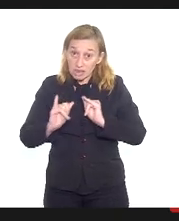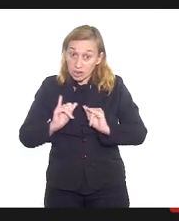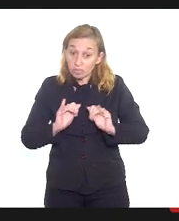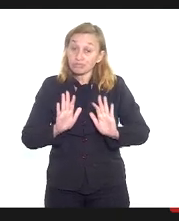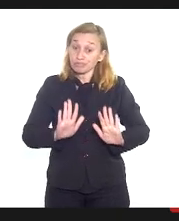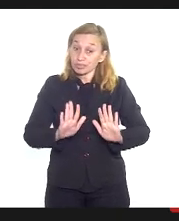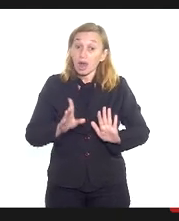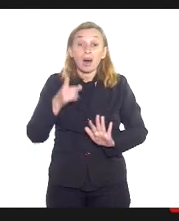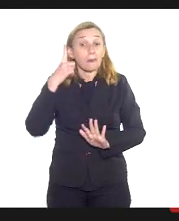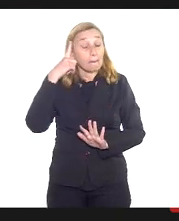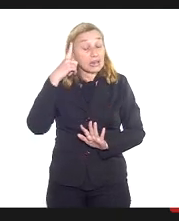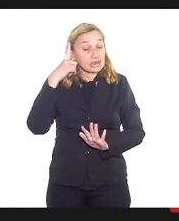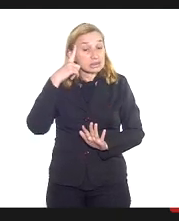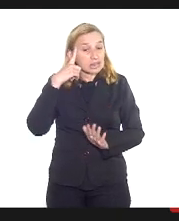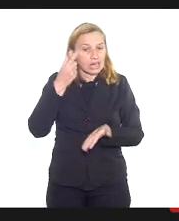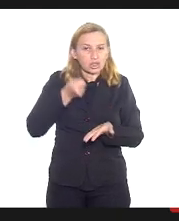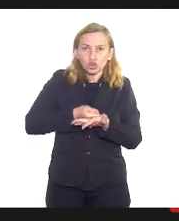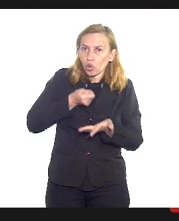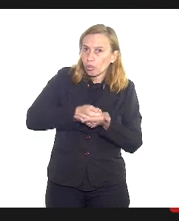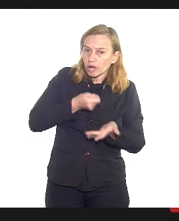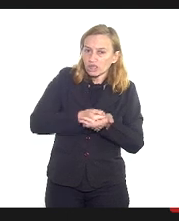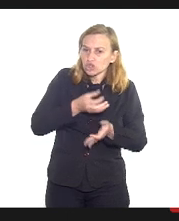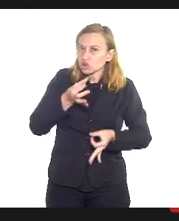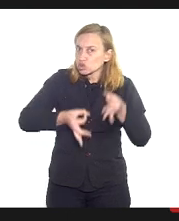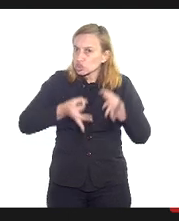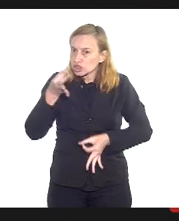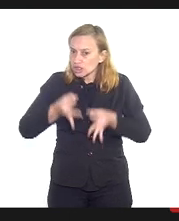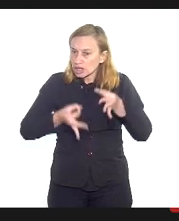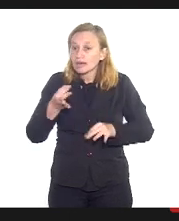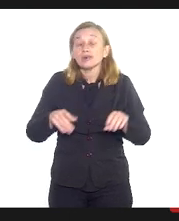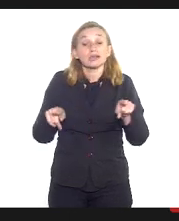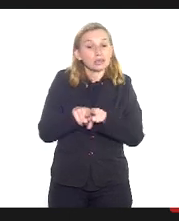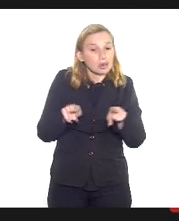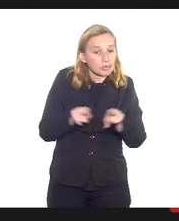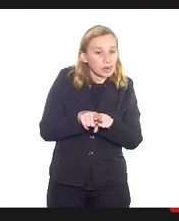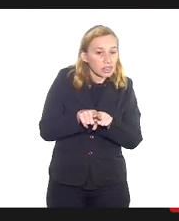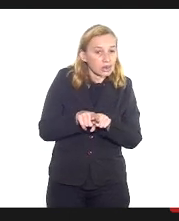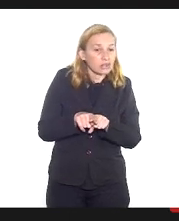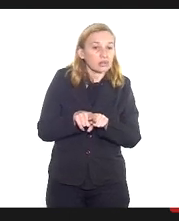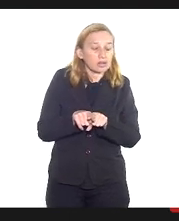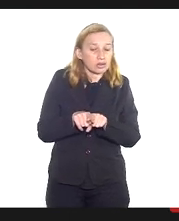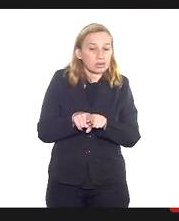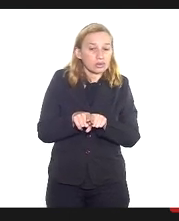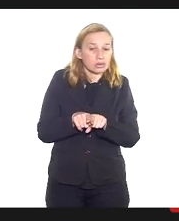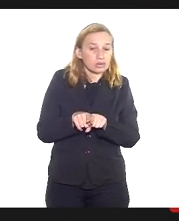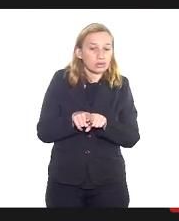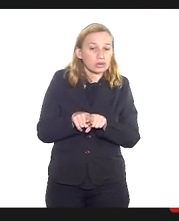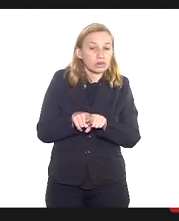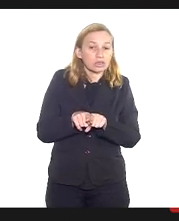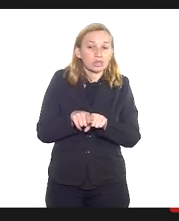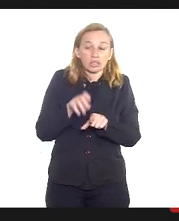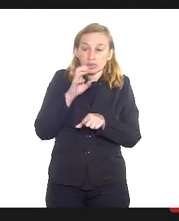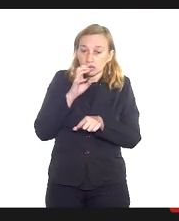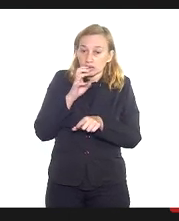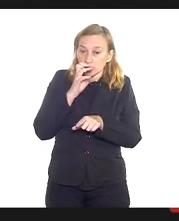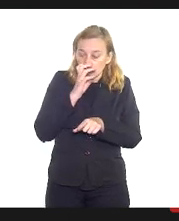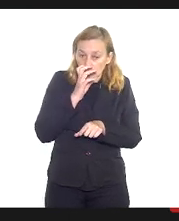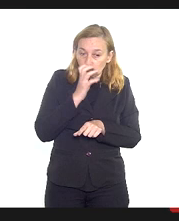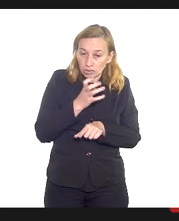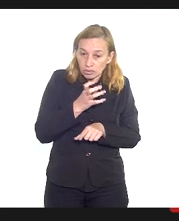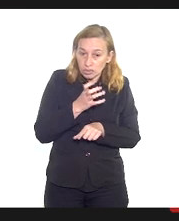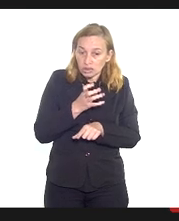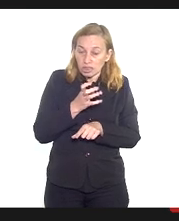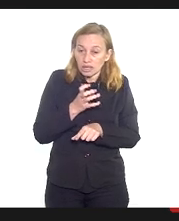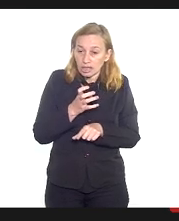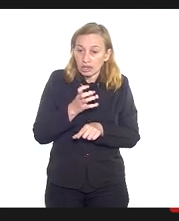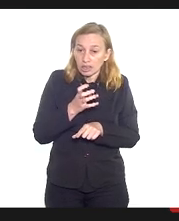ao se pensar das cobranças judiciais, também com prevaricação se denuncia o Ministério Público Federal,